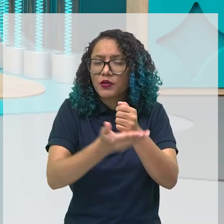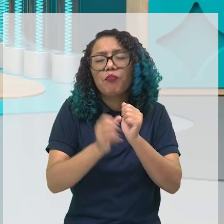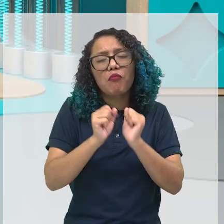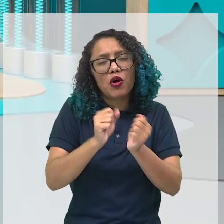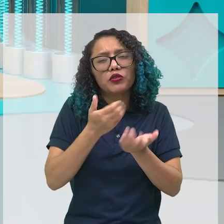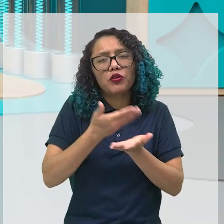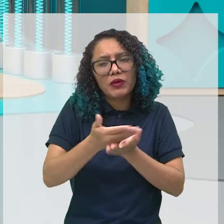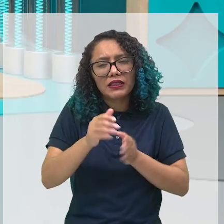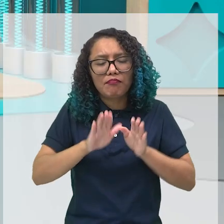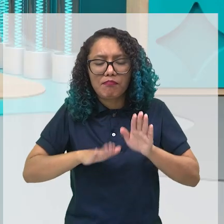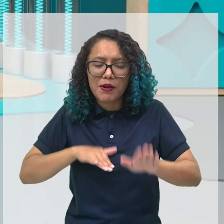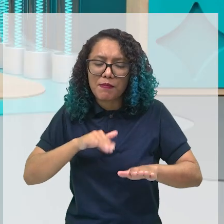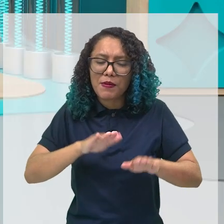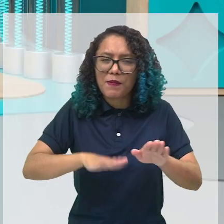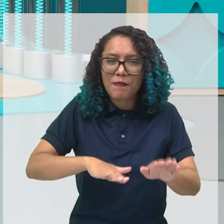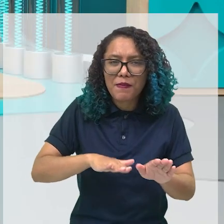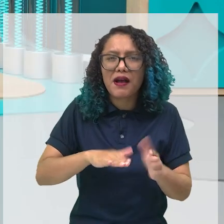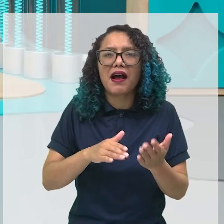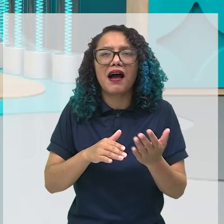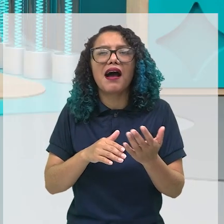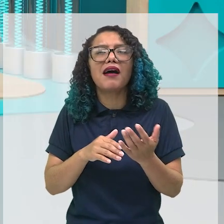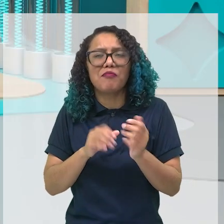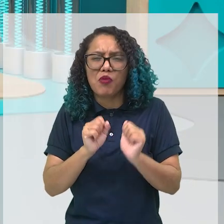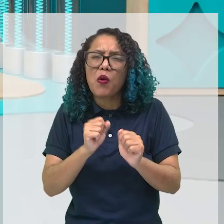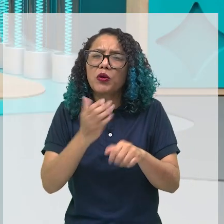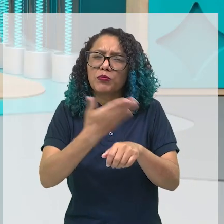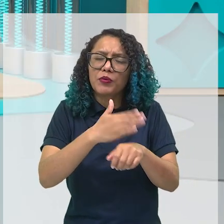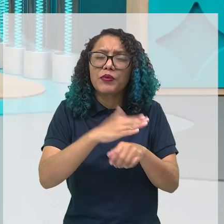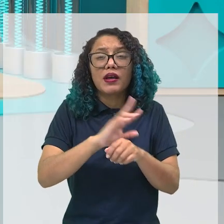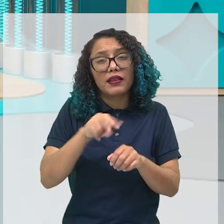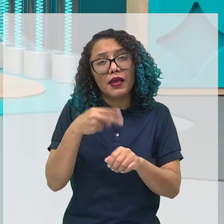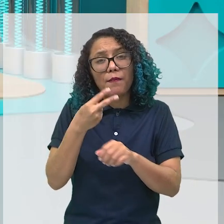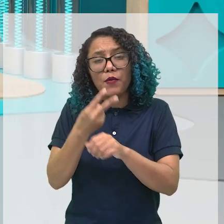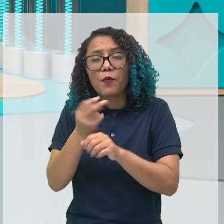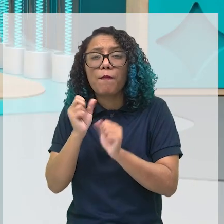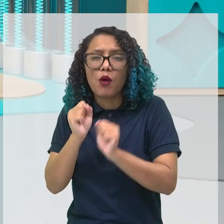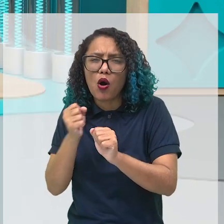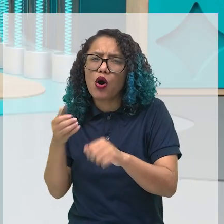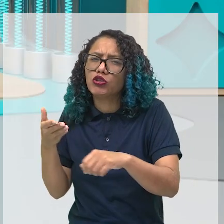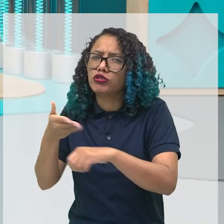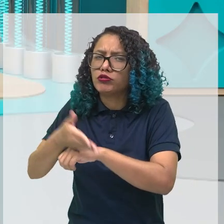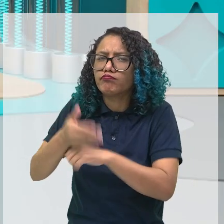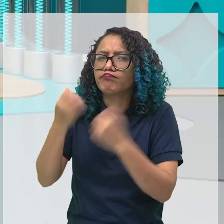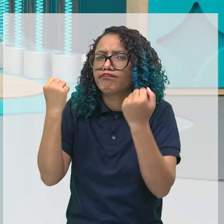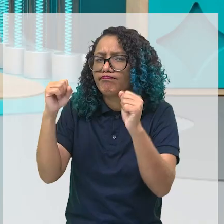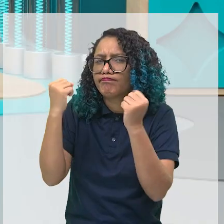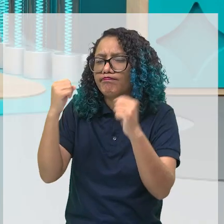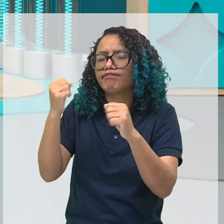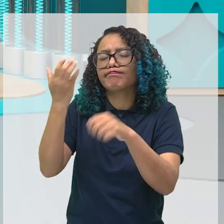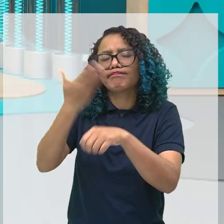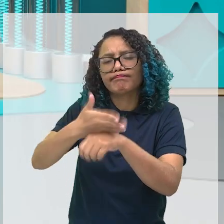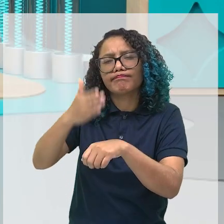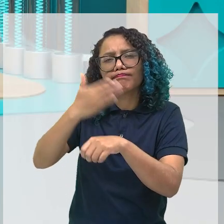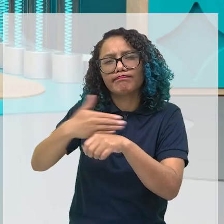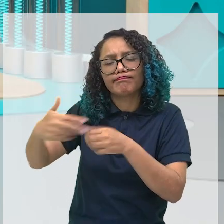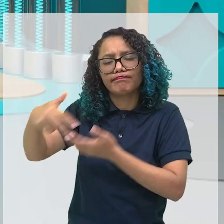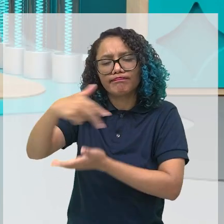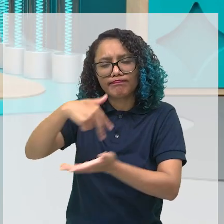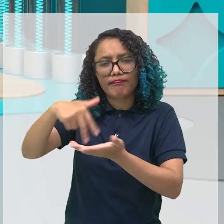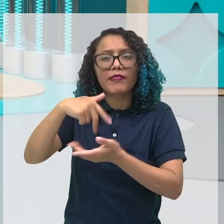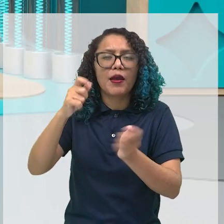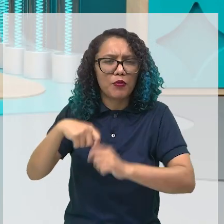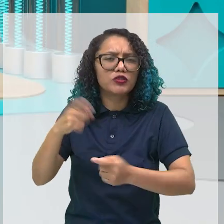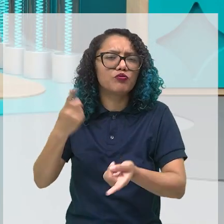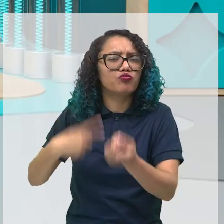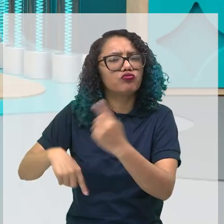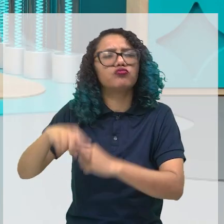a pouco entra numa academia, começa a treinar, começa a evoluir aí as suas coreografias e aumentar a